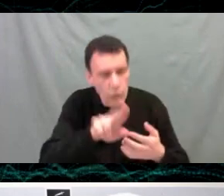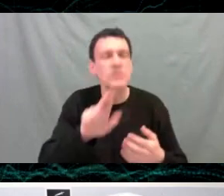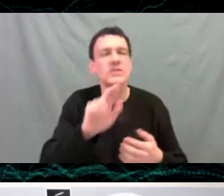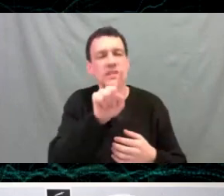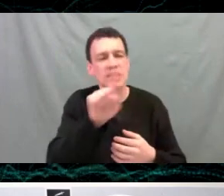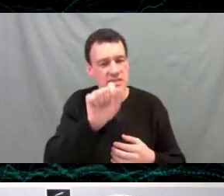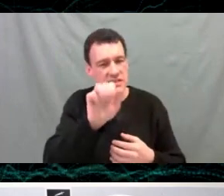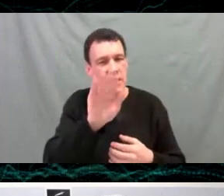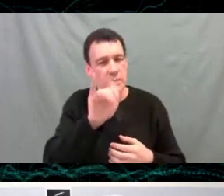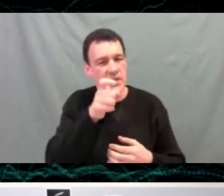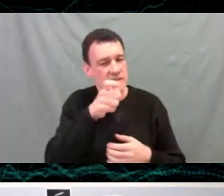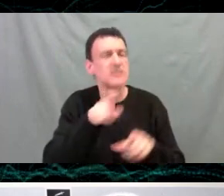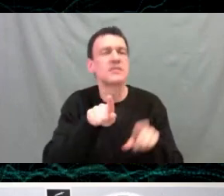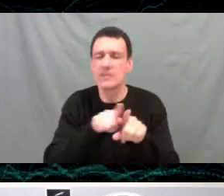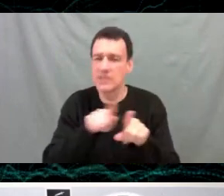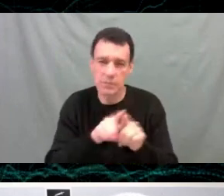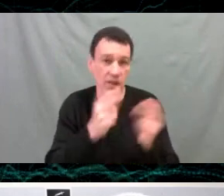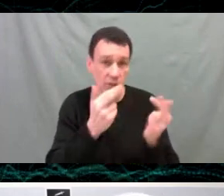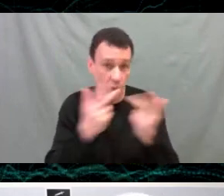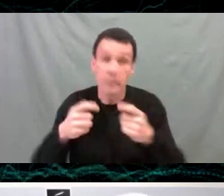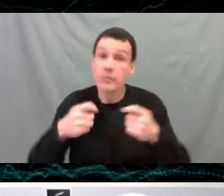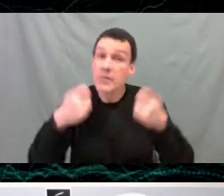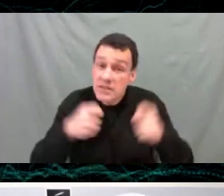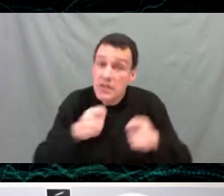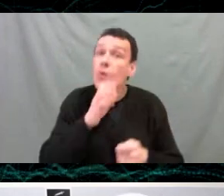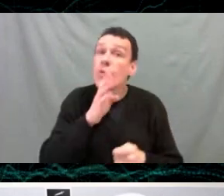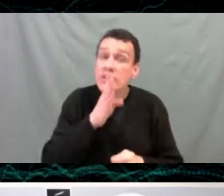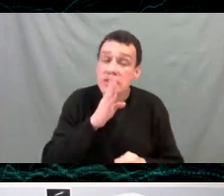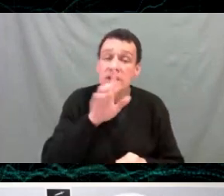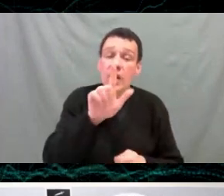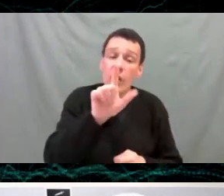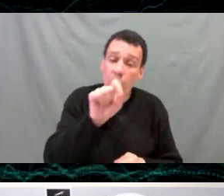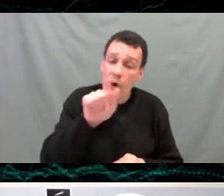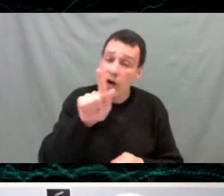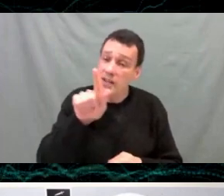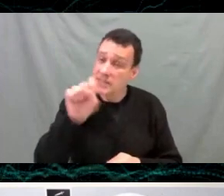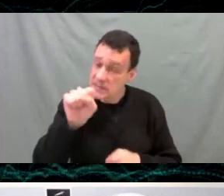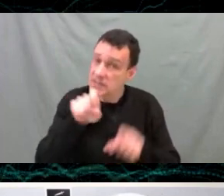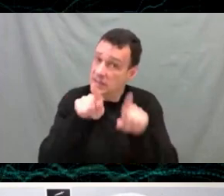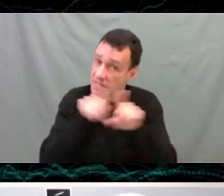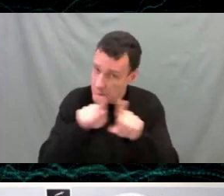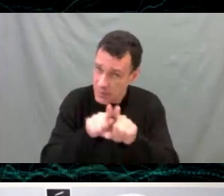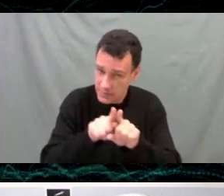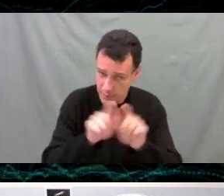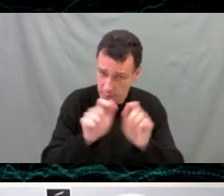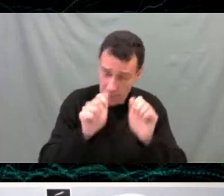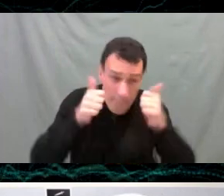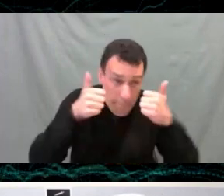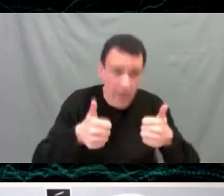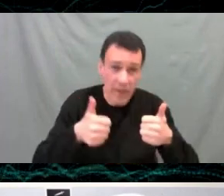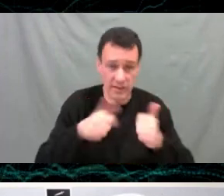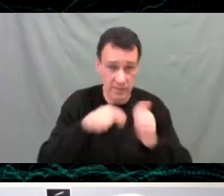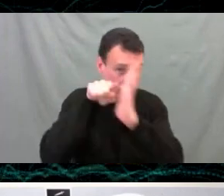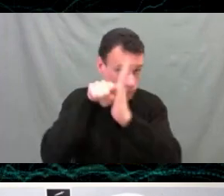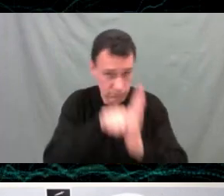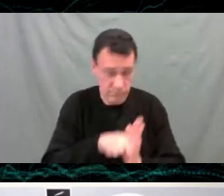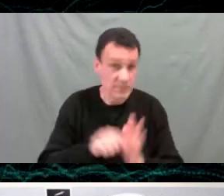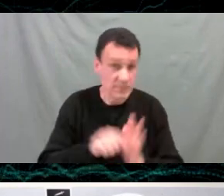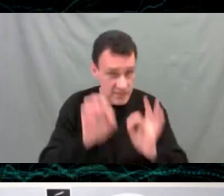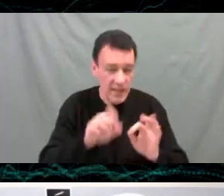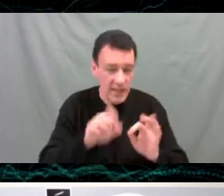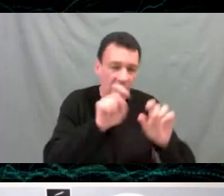seus componentes e os logs, para você ter onde recorrer essas informações. Tá ok? Aqui, por